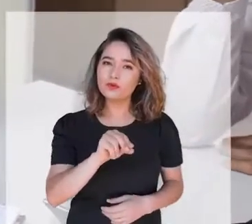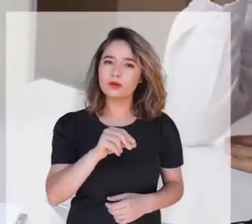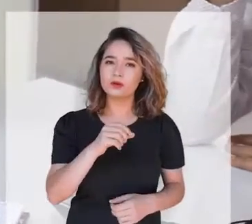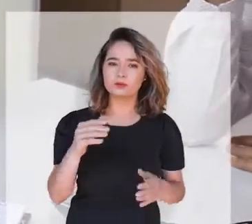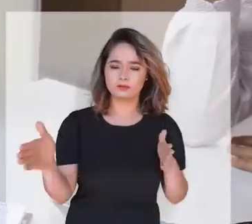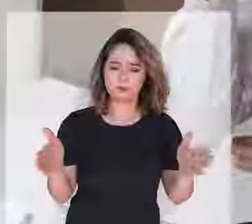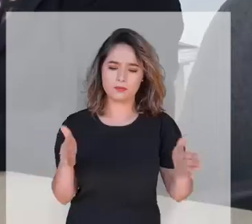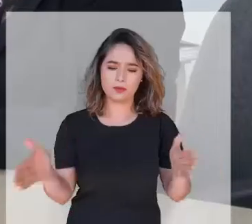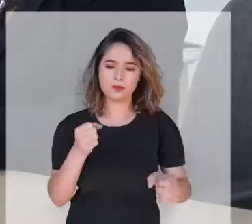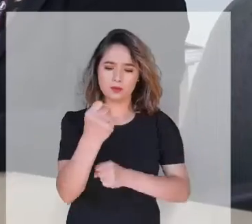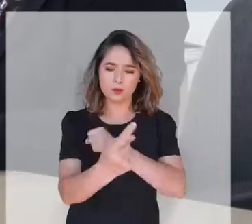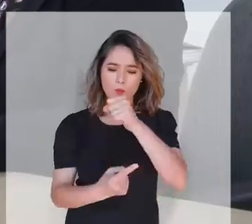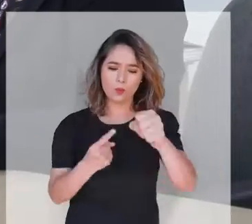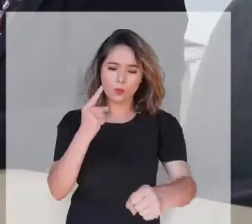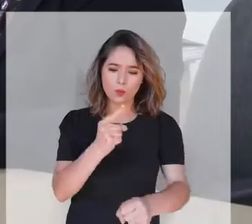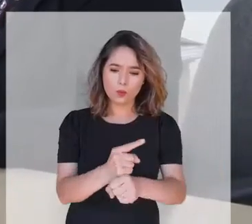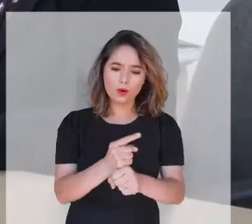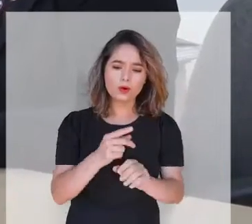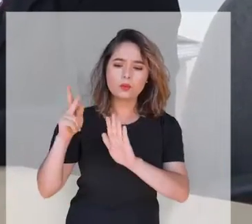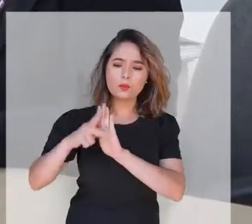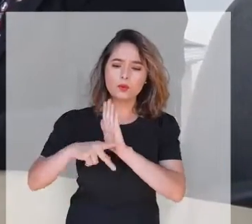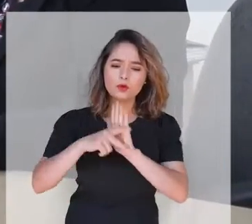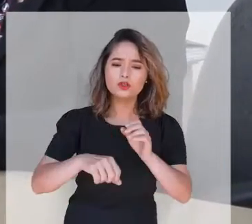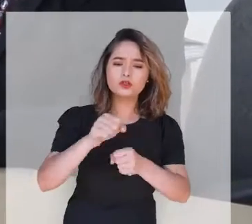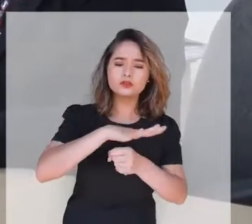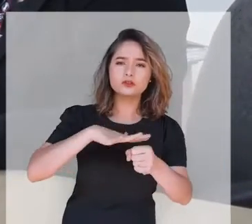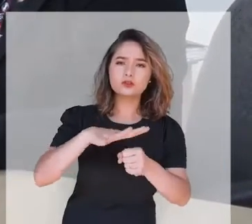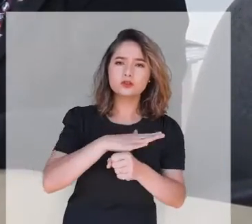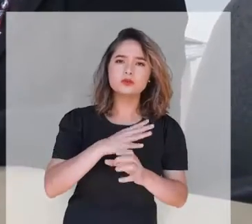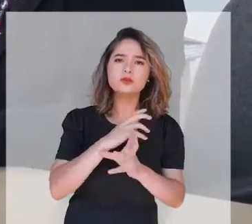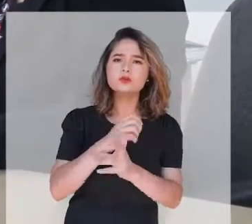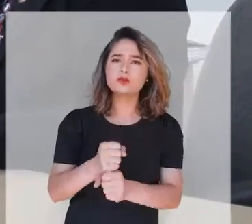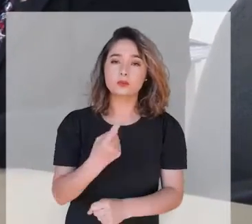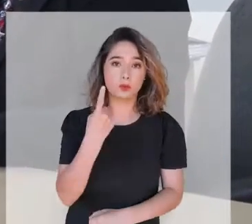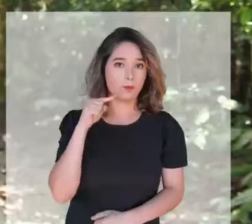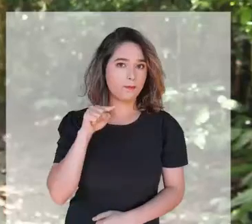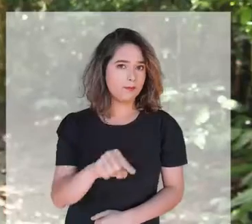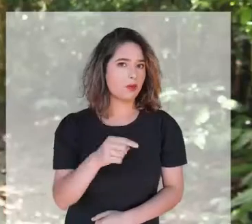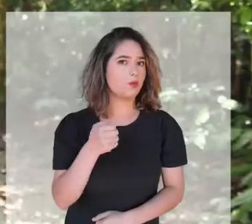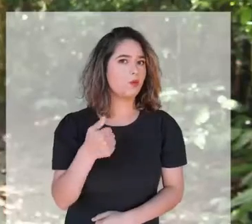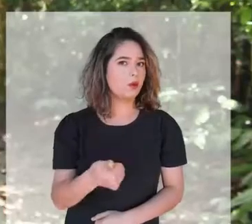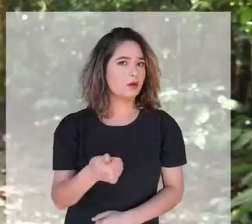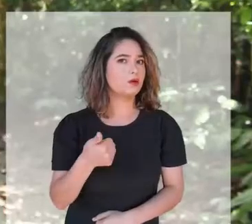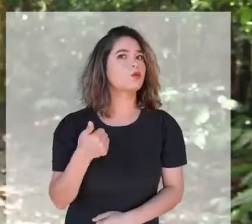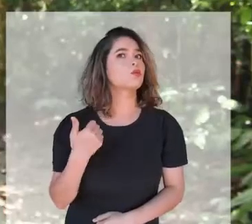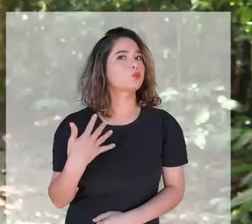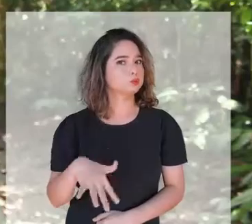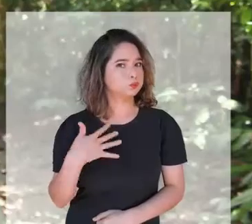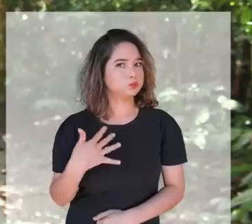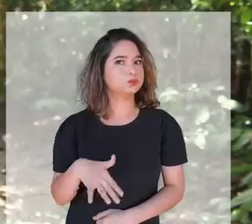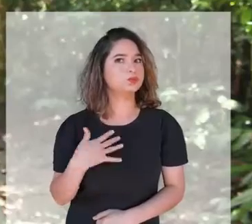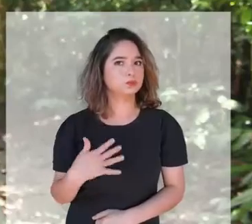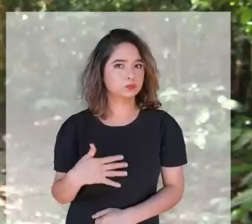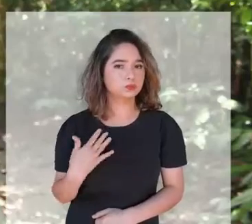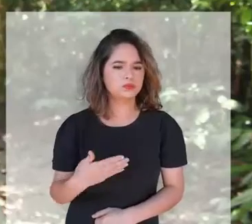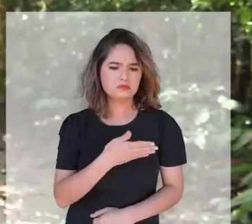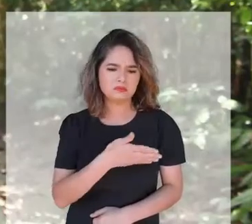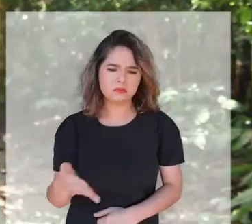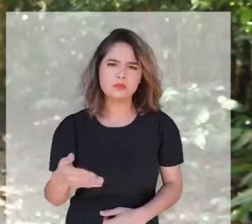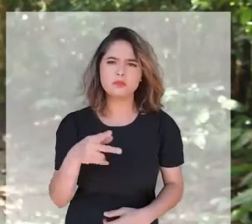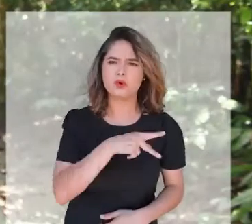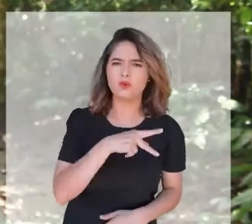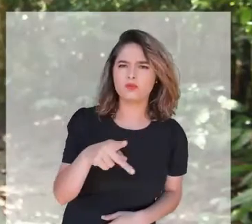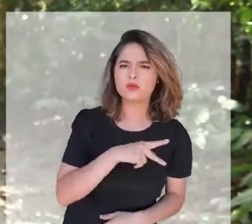de quase 1.000 ações de extensão. E essas 1.000 ações de extensão, organizadas e executadas